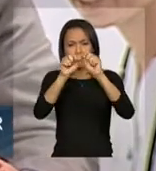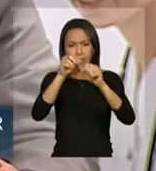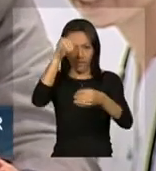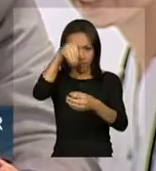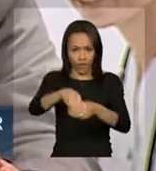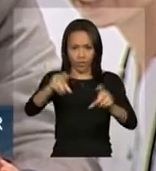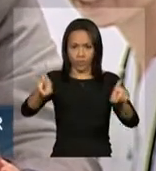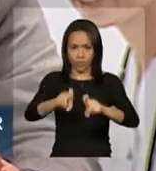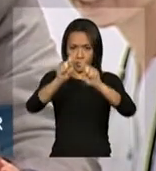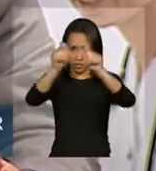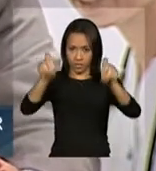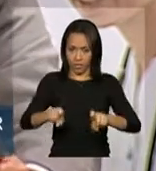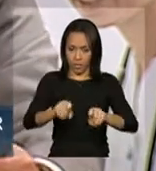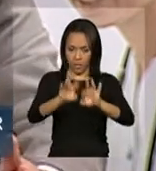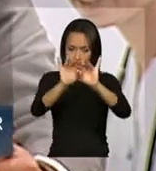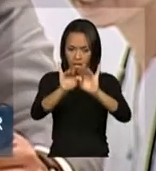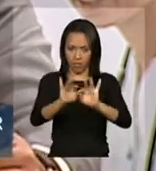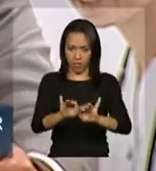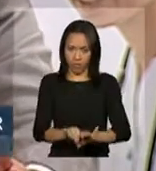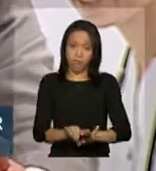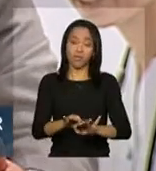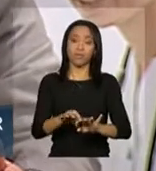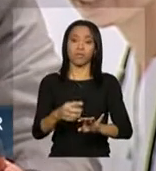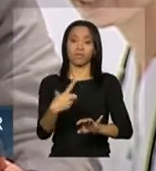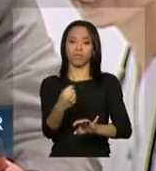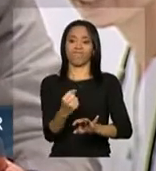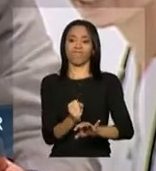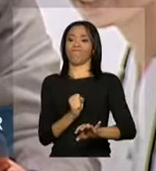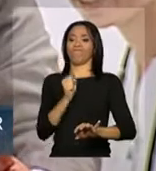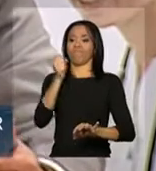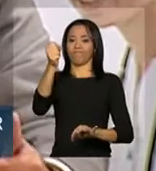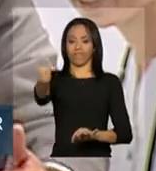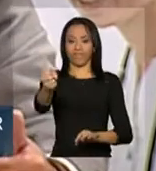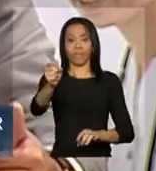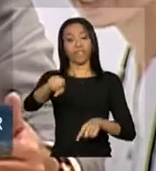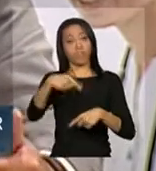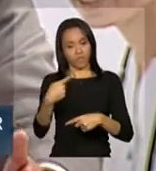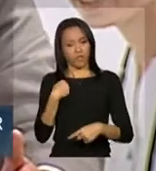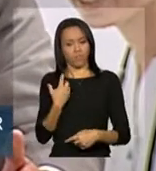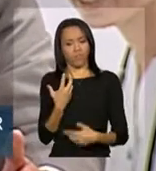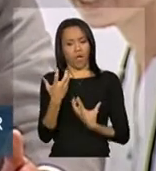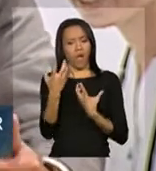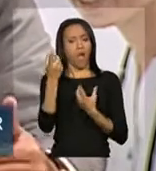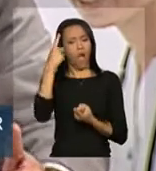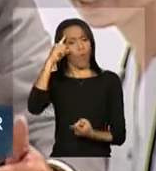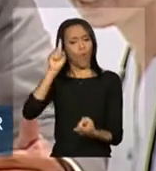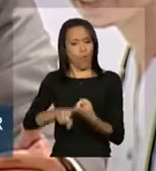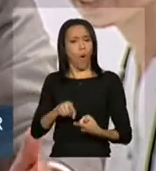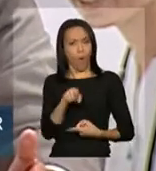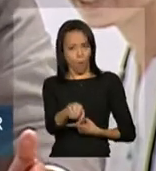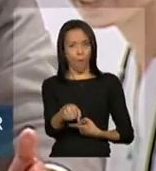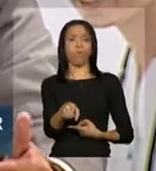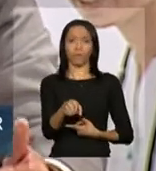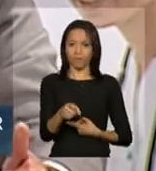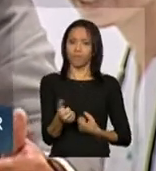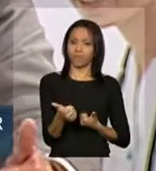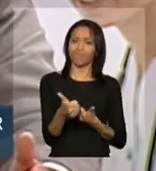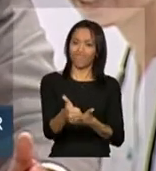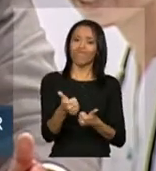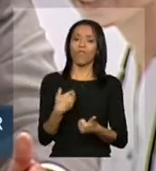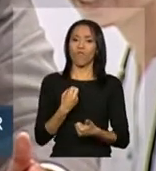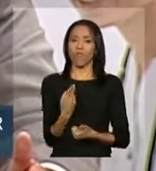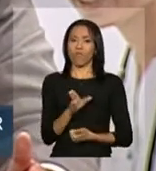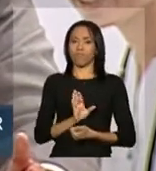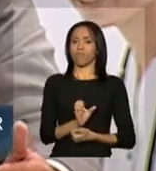e aloca esse profissional E aí ele faz a homologação que é a concordância com a opção do município